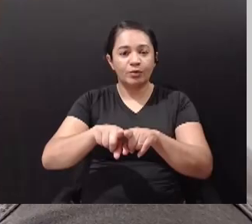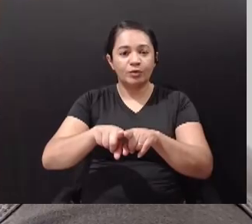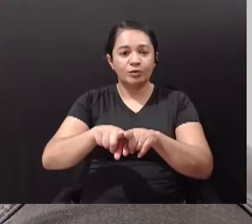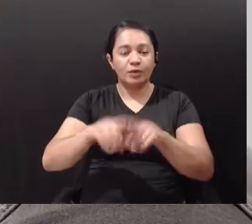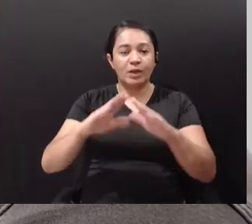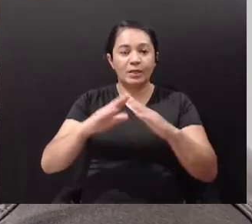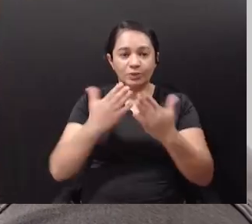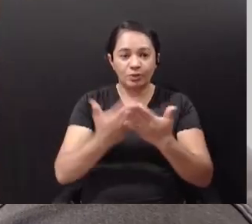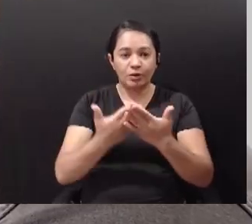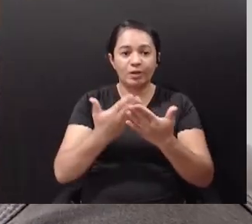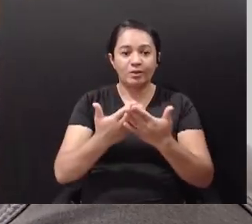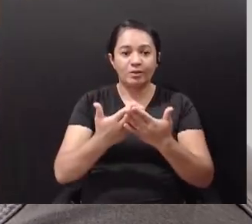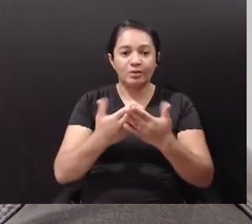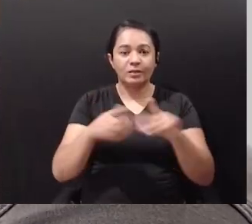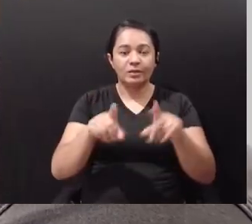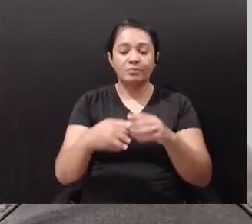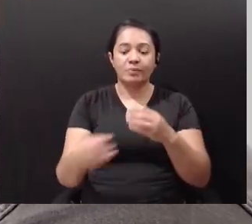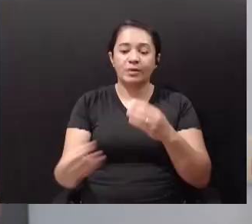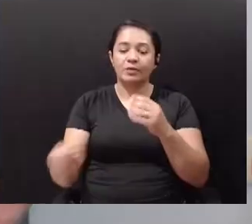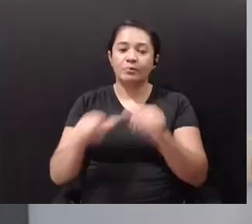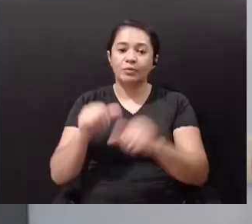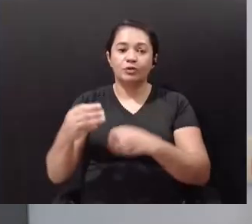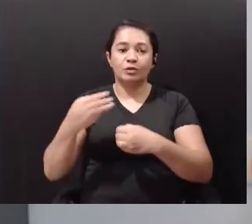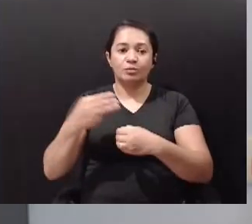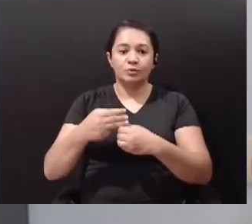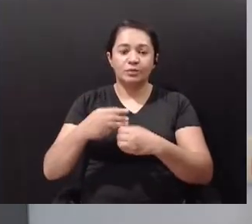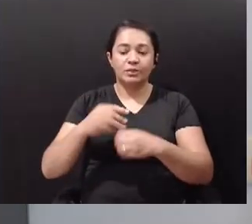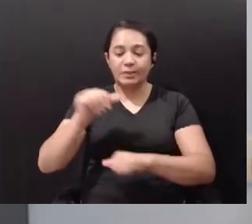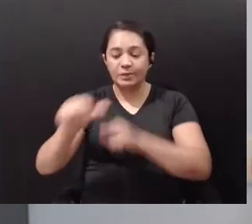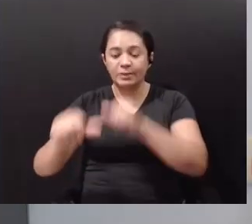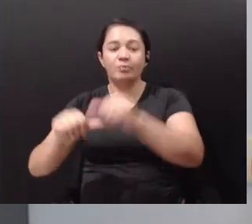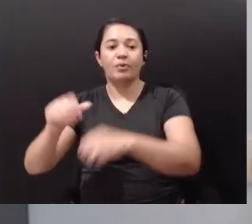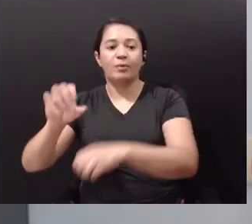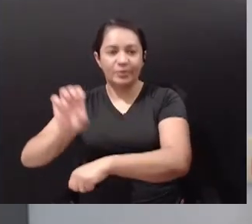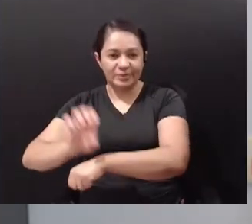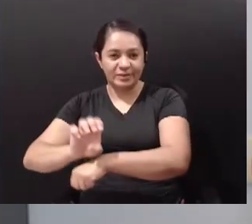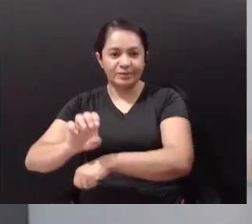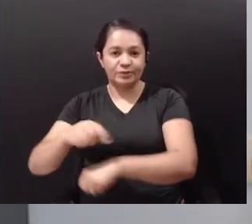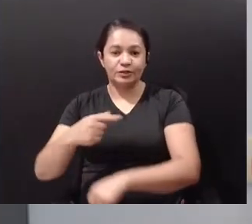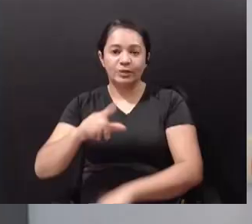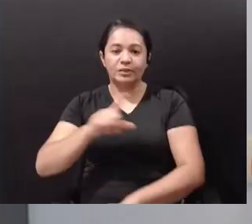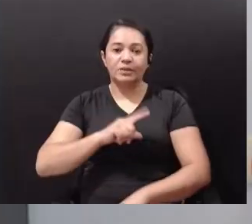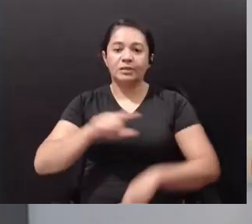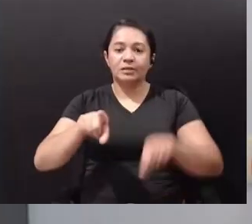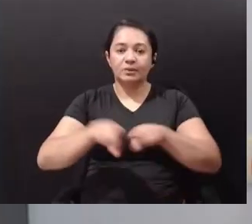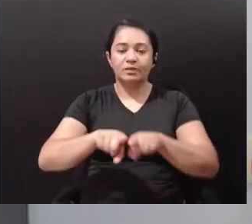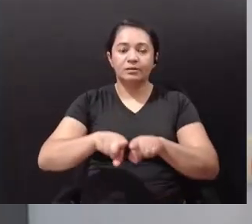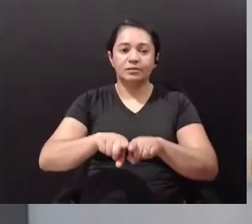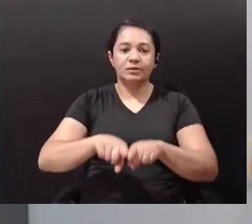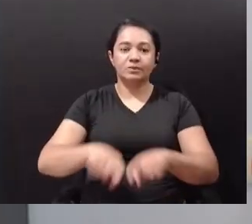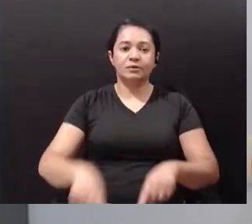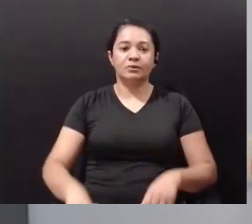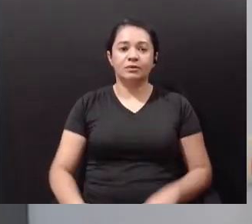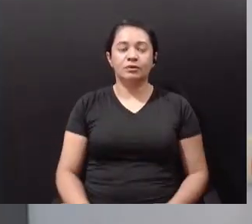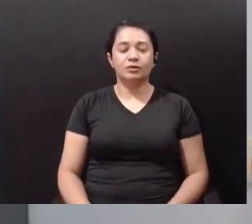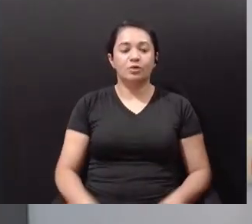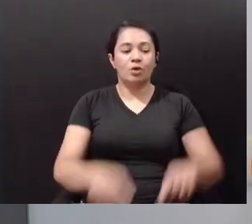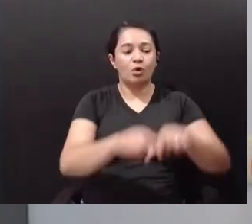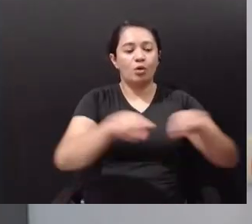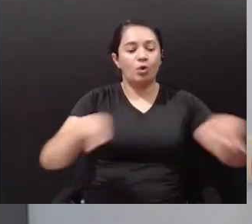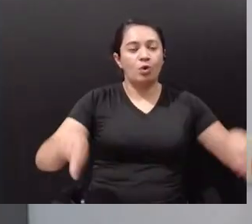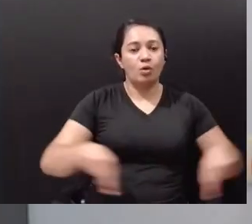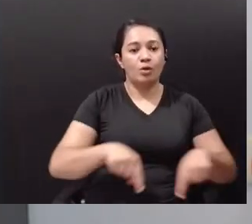para o município e depois para o estado, né? E aí a gente tem também o ginásio do estado sendo